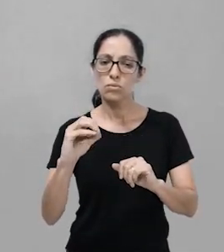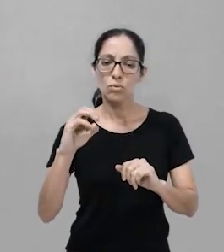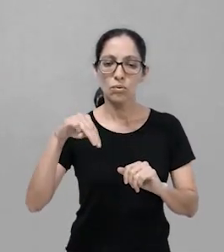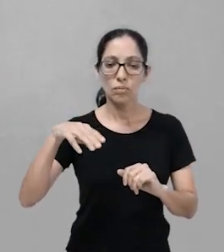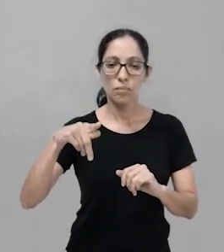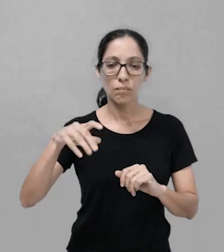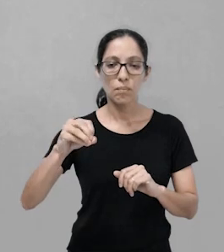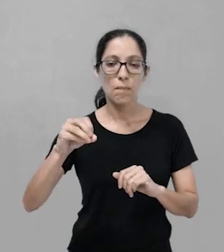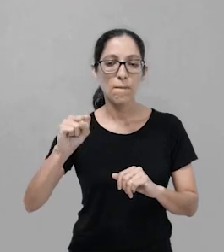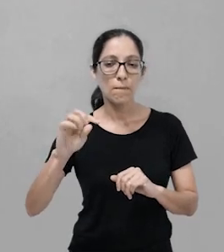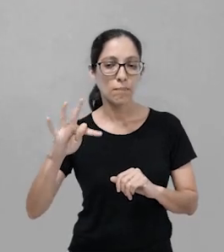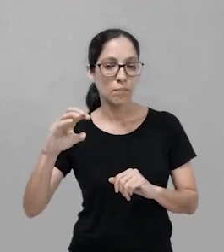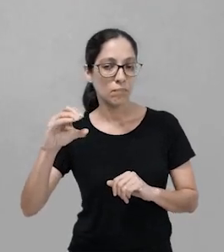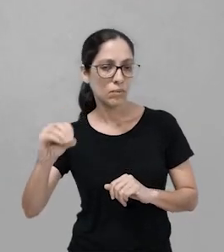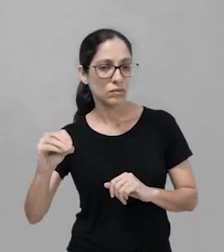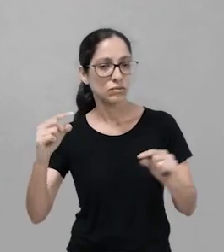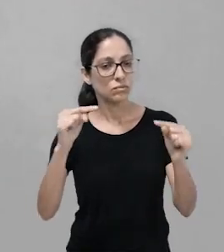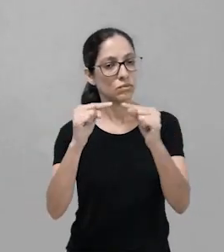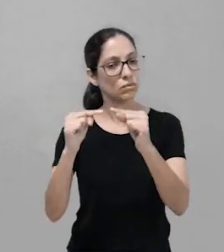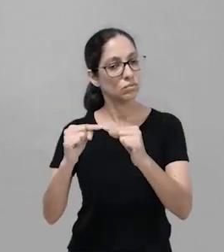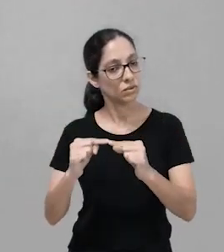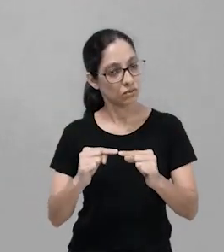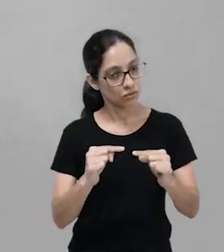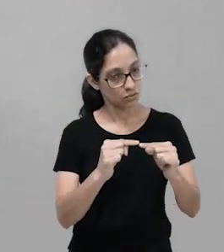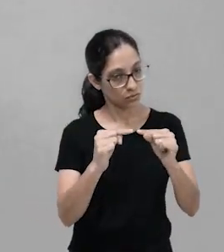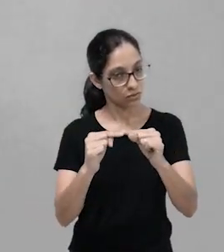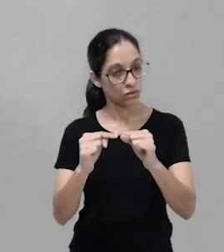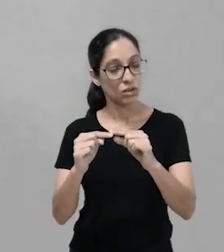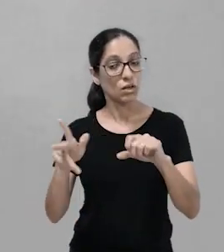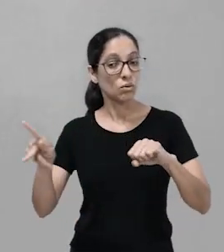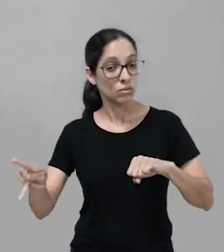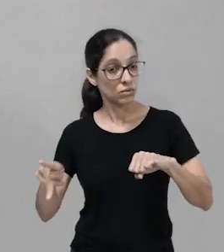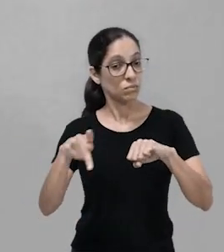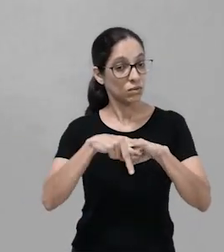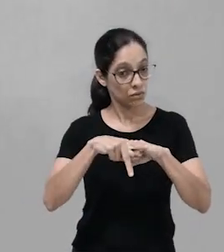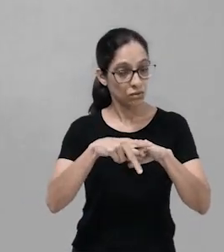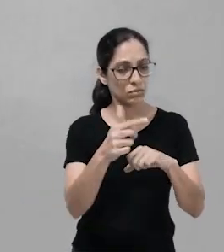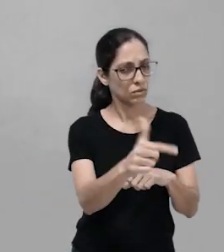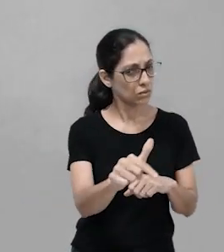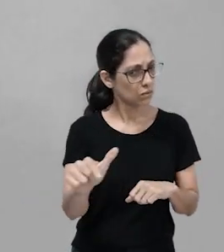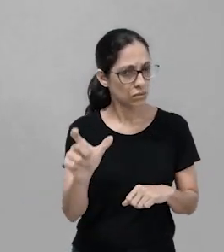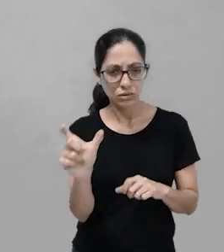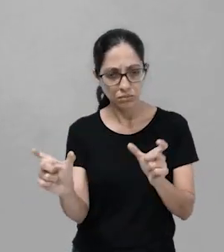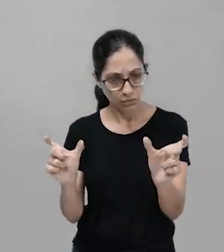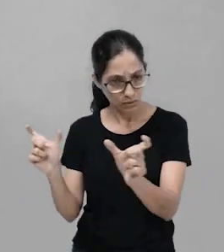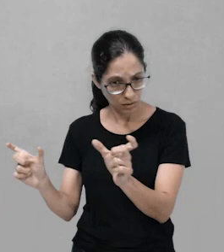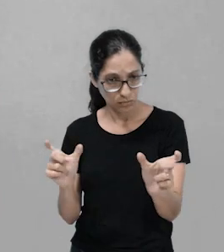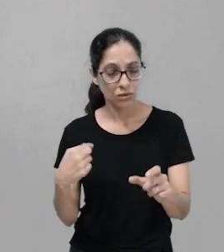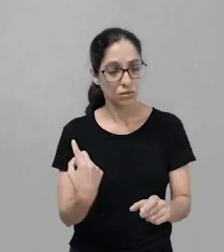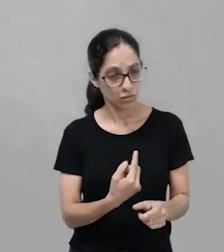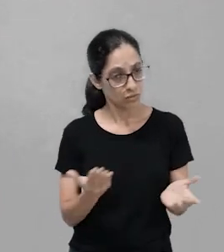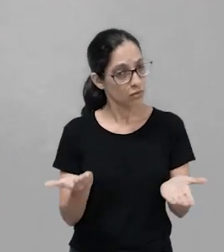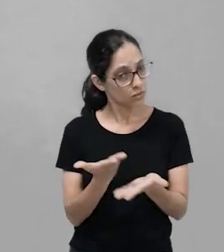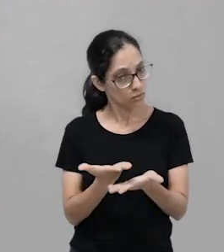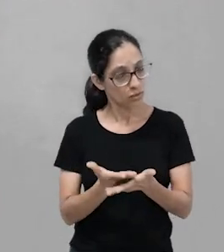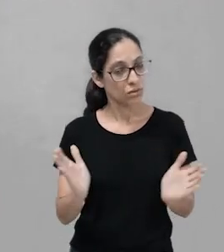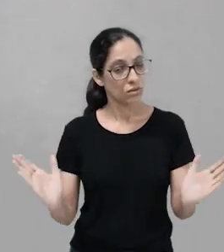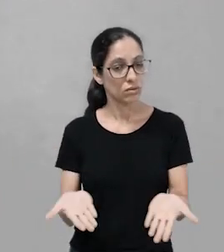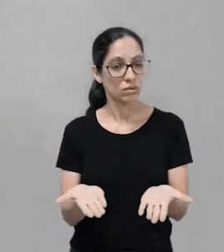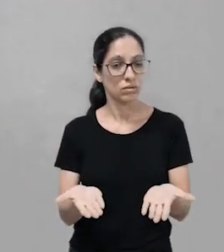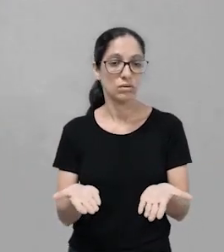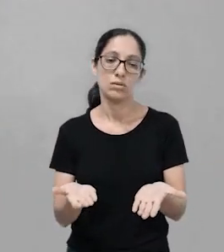são combinações que eu faço com esses pronomes e outras palavras que nós vamos ver agora.